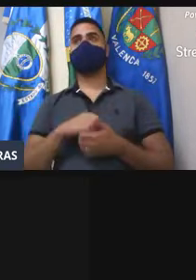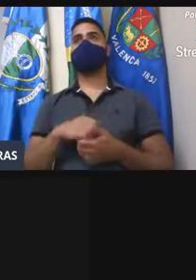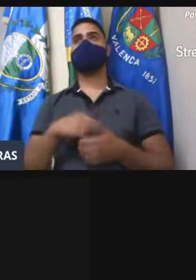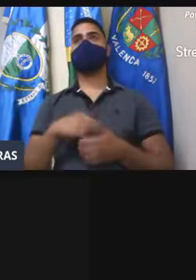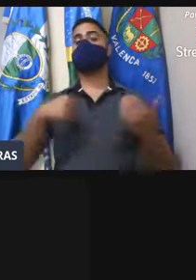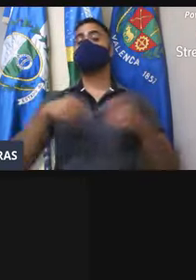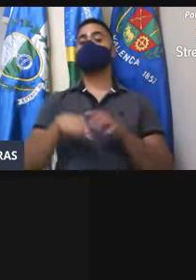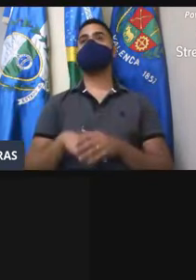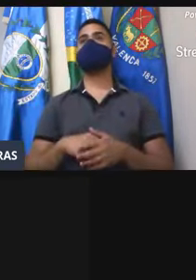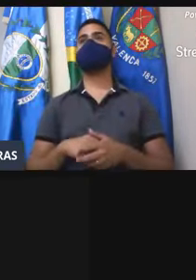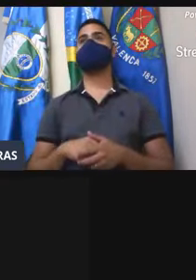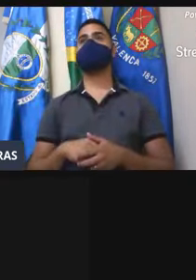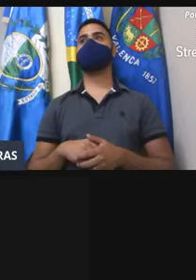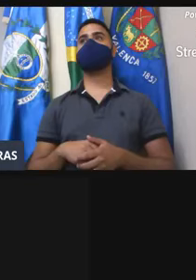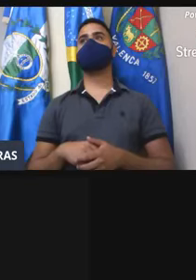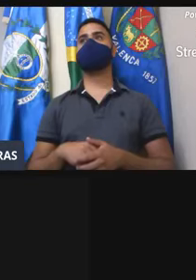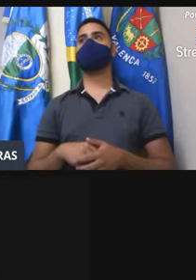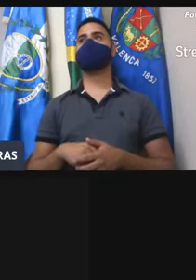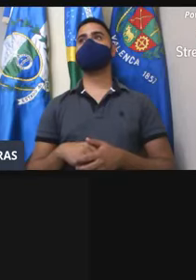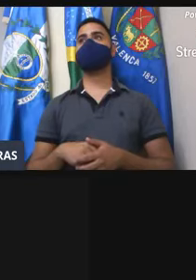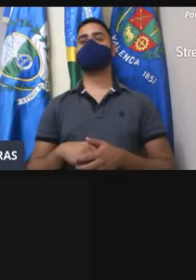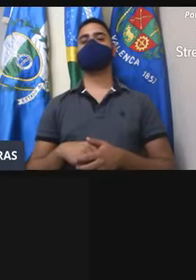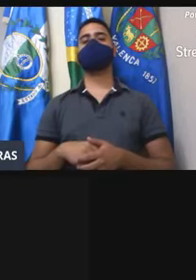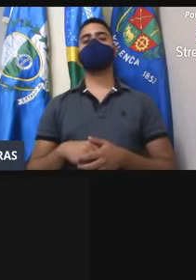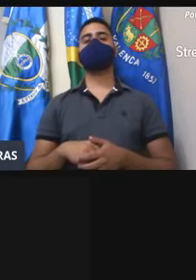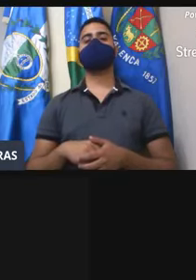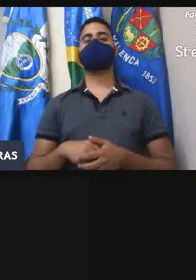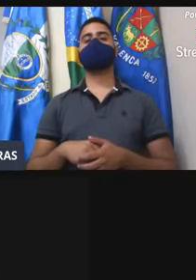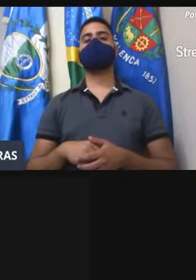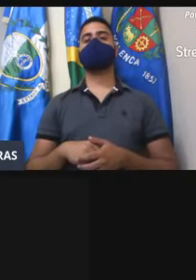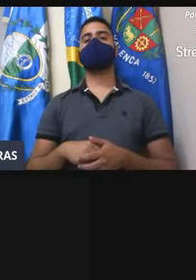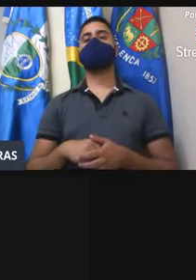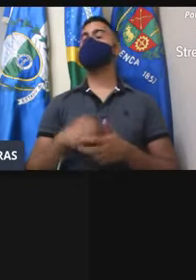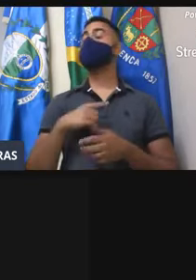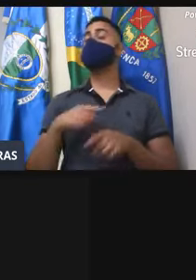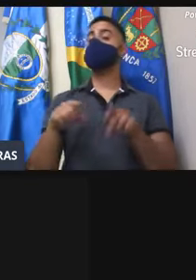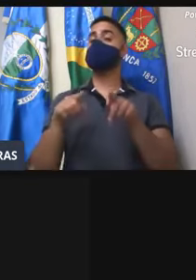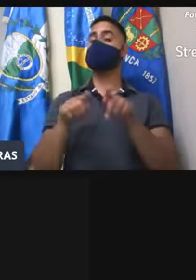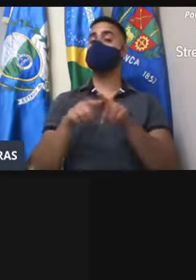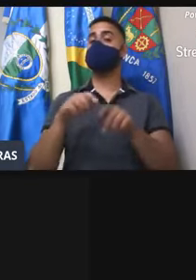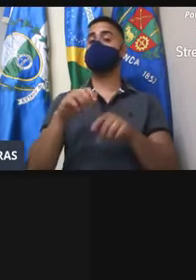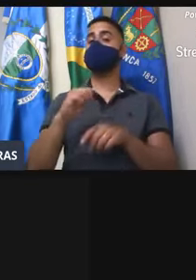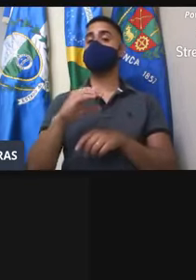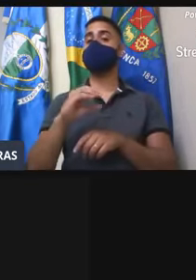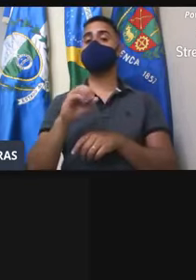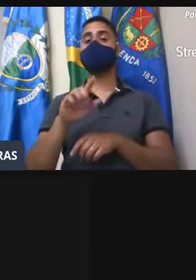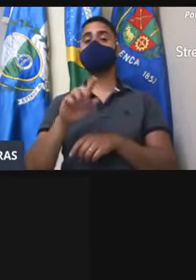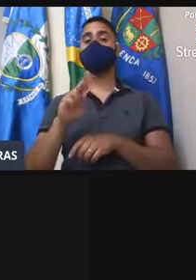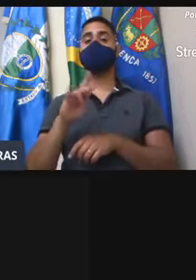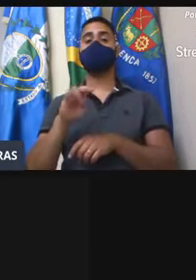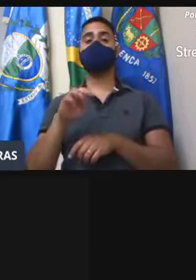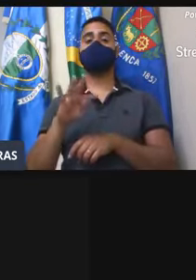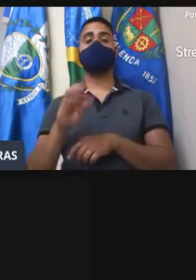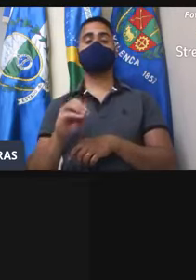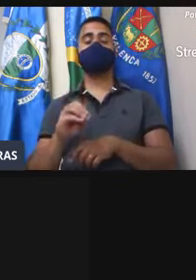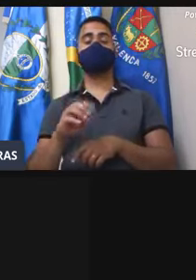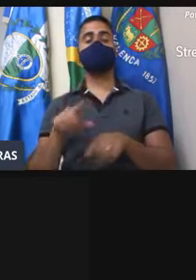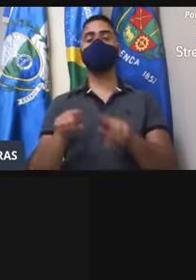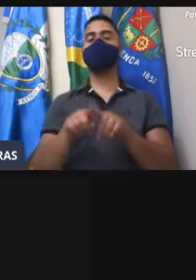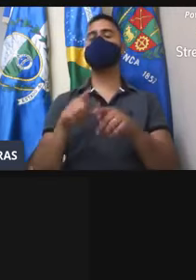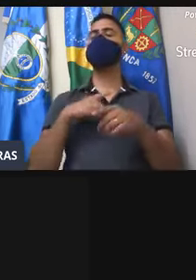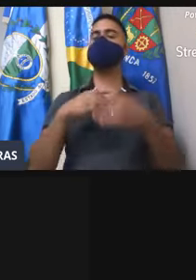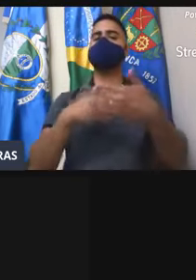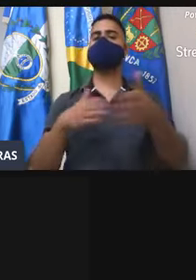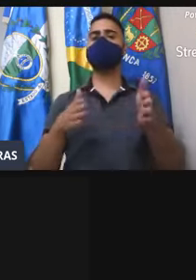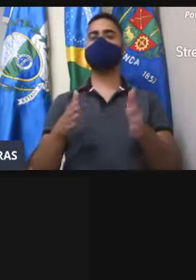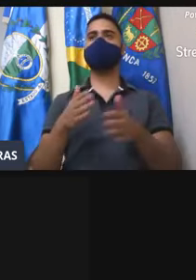Na parte de acolhimento, nós vamos aplicar através dos benefícios eventuais, mais cestas básicas,